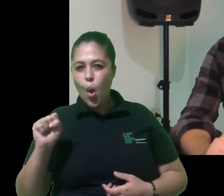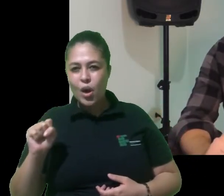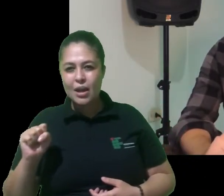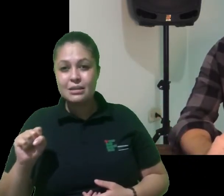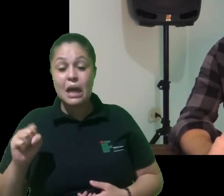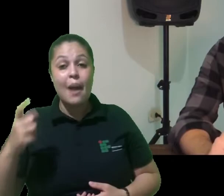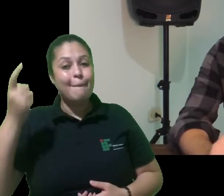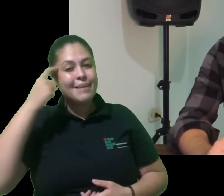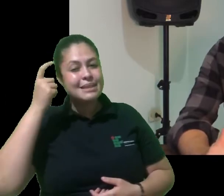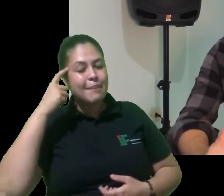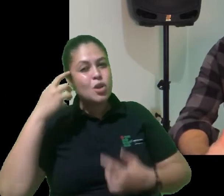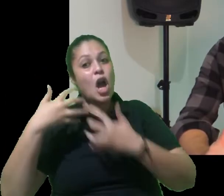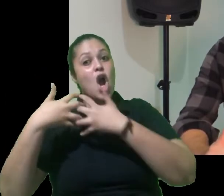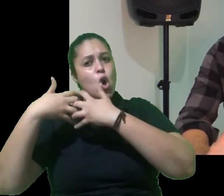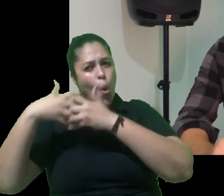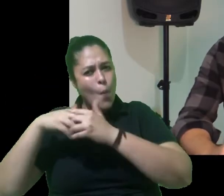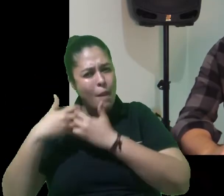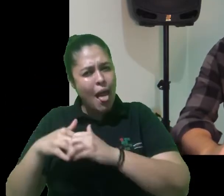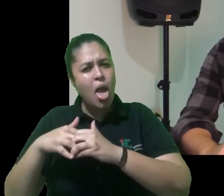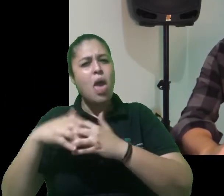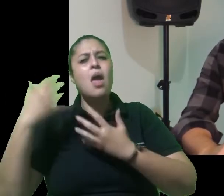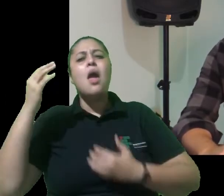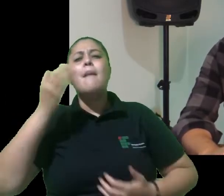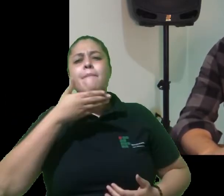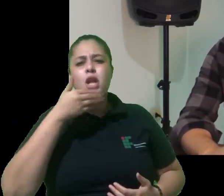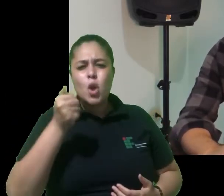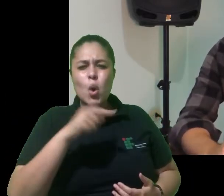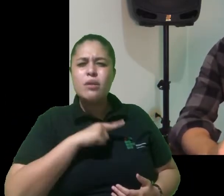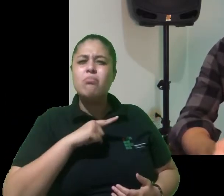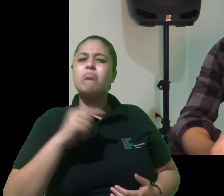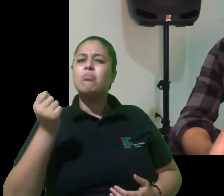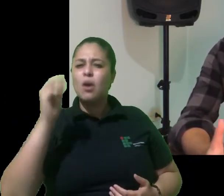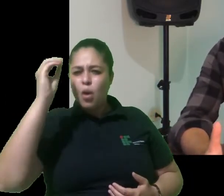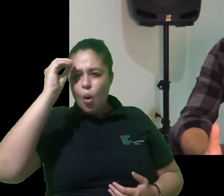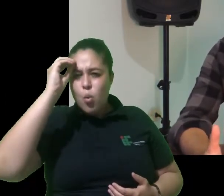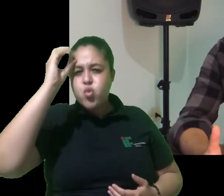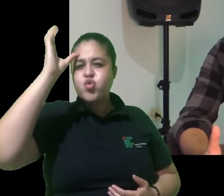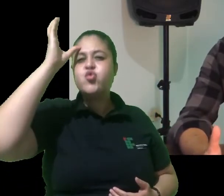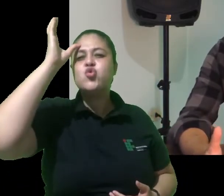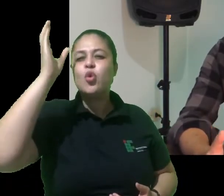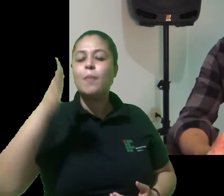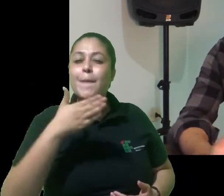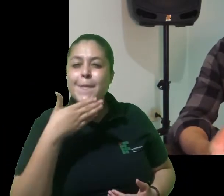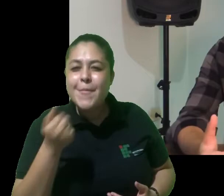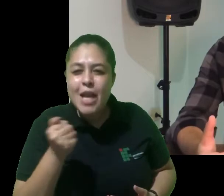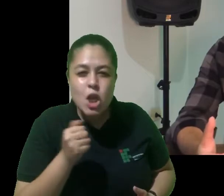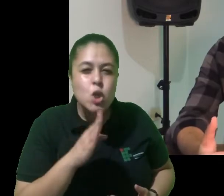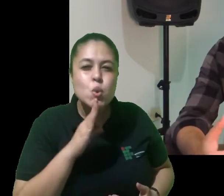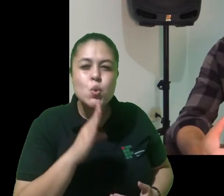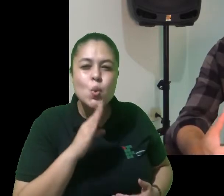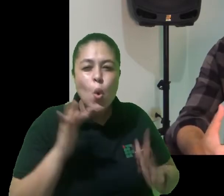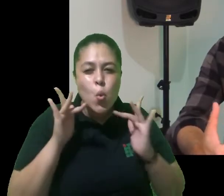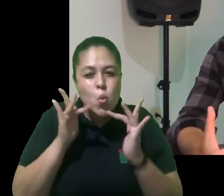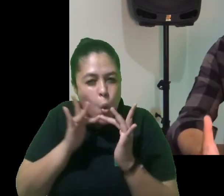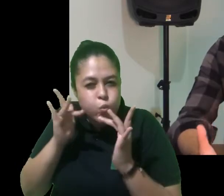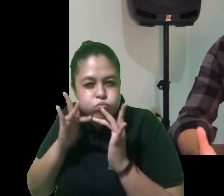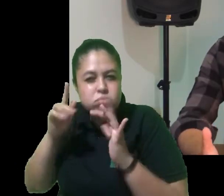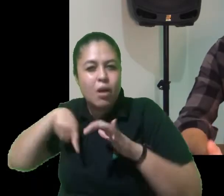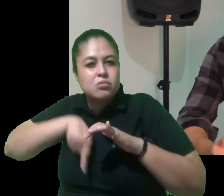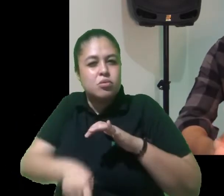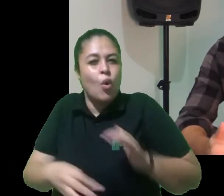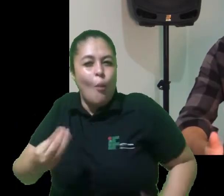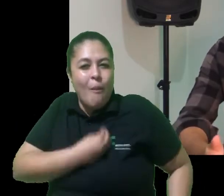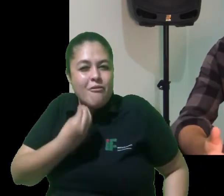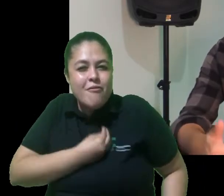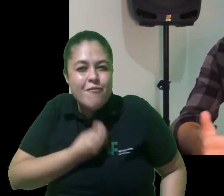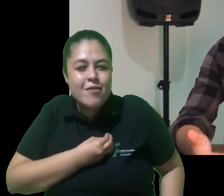pensamento um pouco mais elaborado, que pressupõe um conhecimento melhor do espaço. um contato